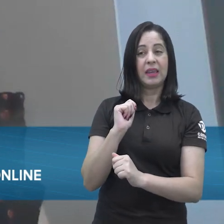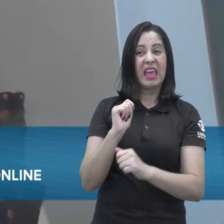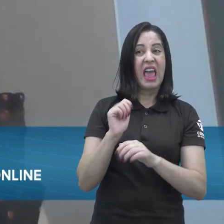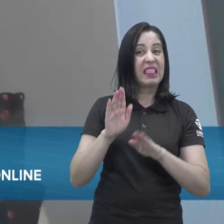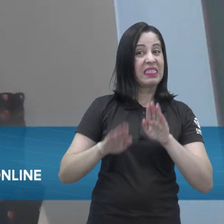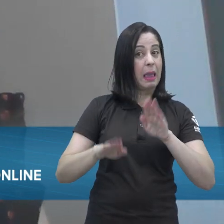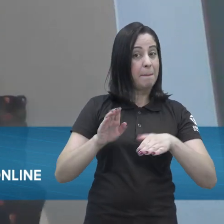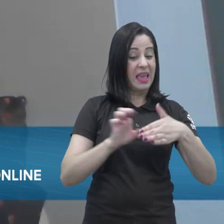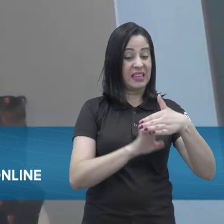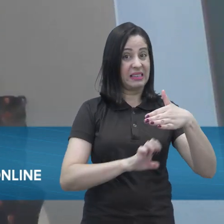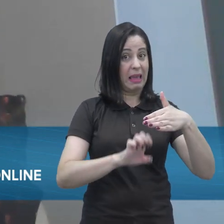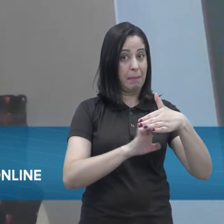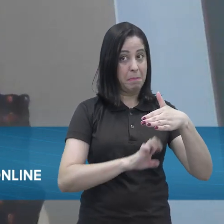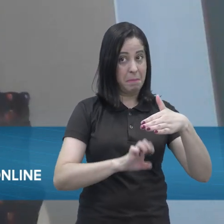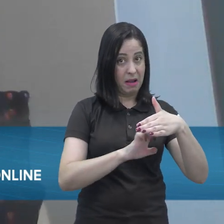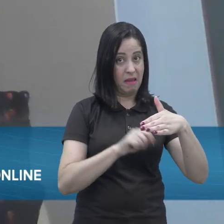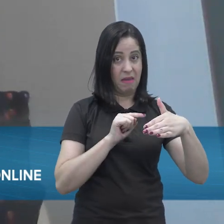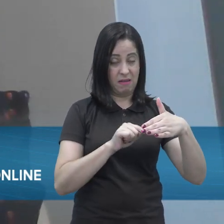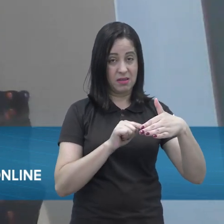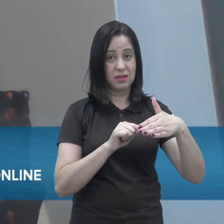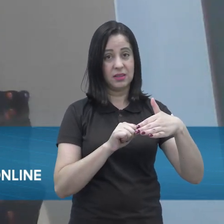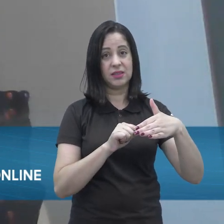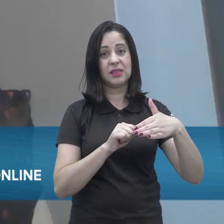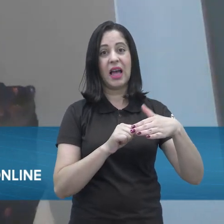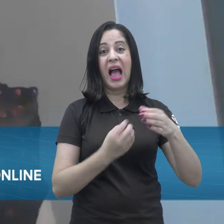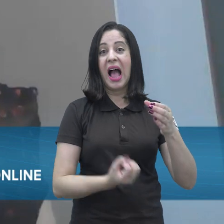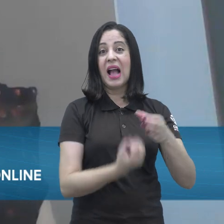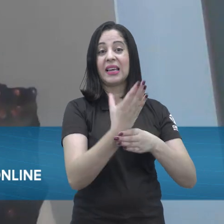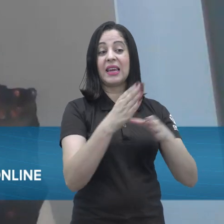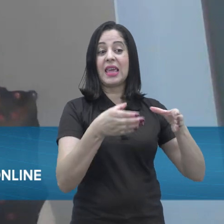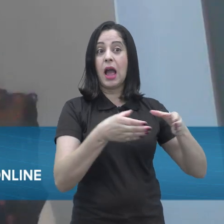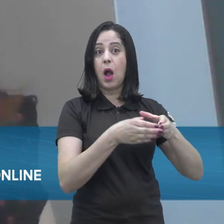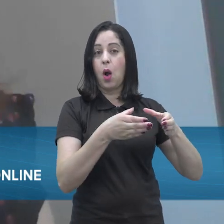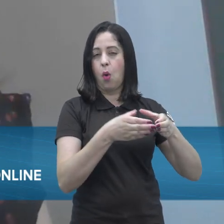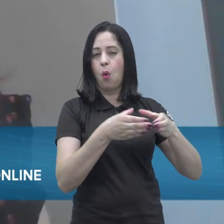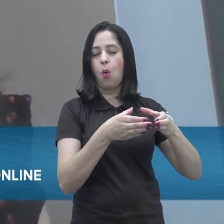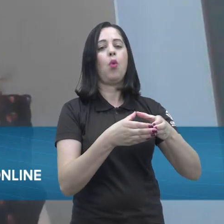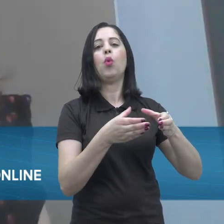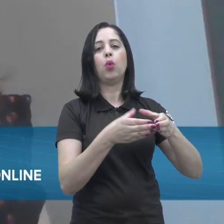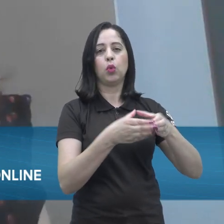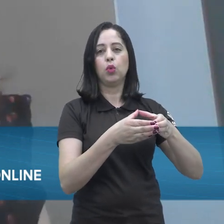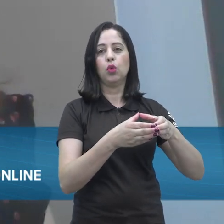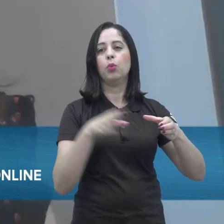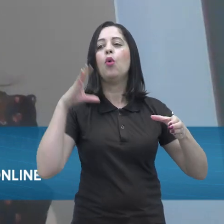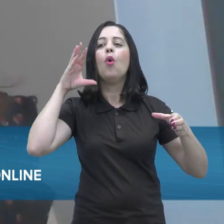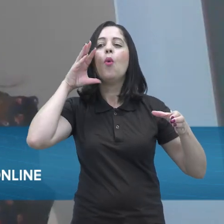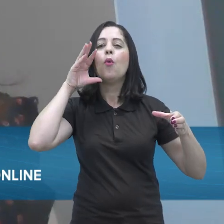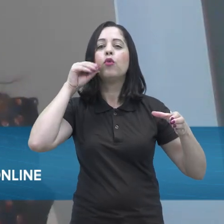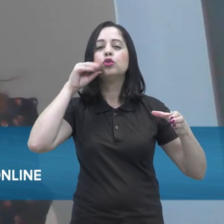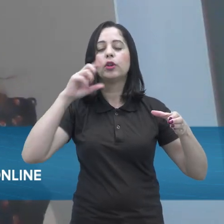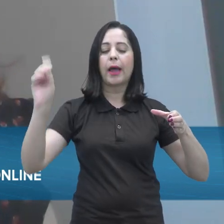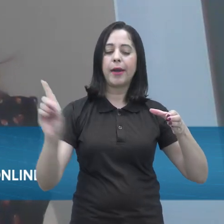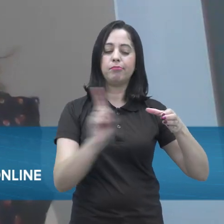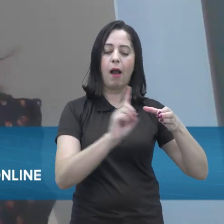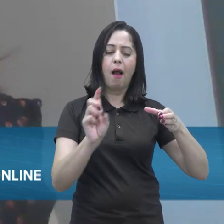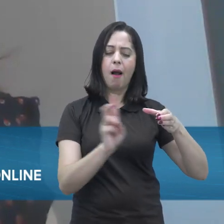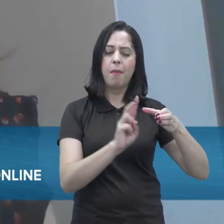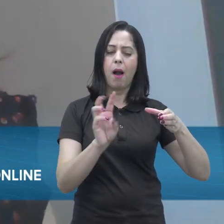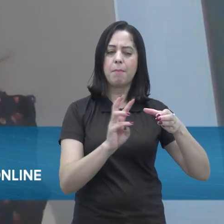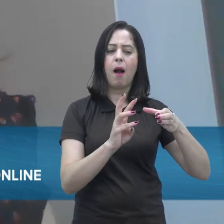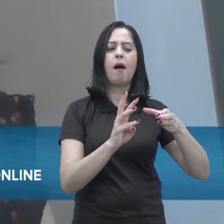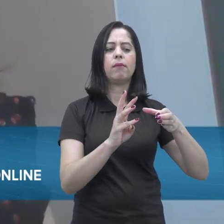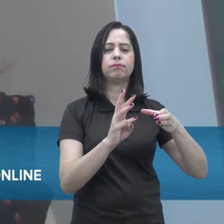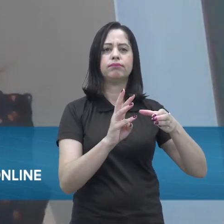dependendo da empresa, até que cria-se um comitê de crise com os colaboradores e líderes para que seja pensado